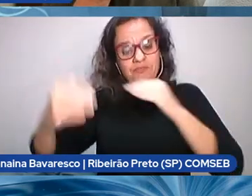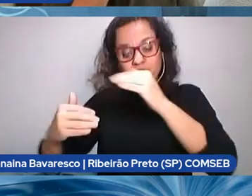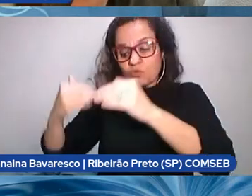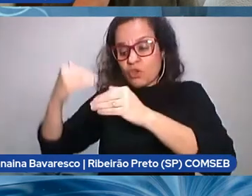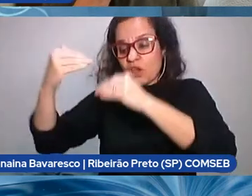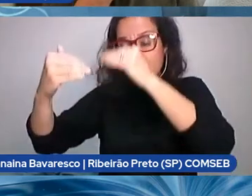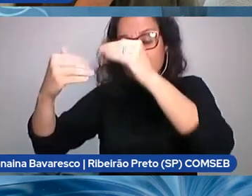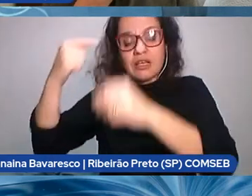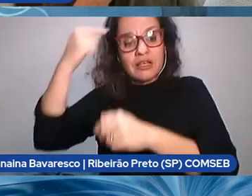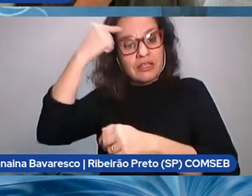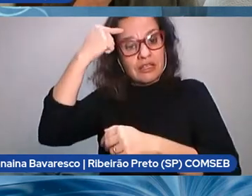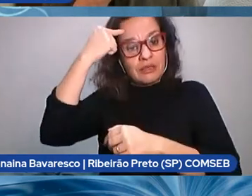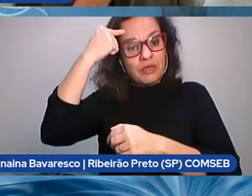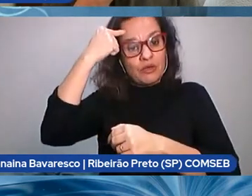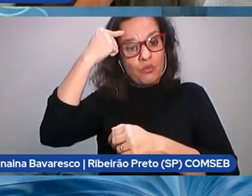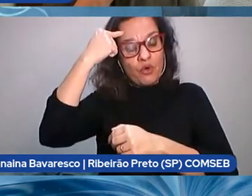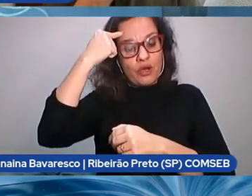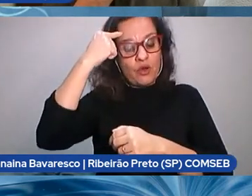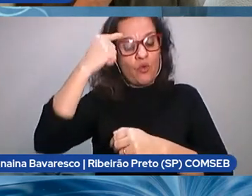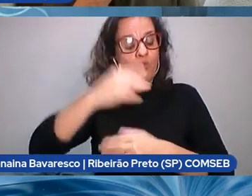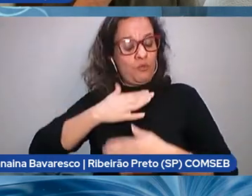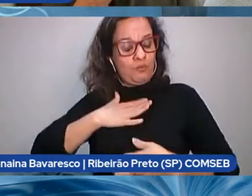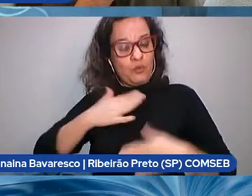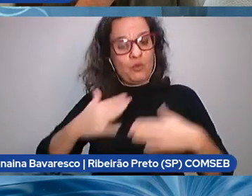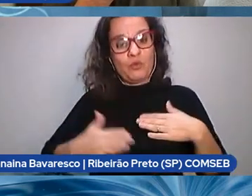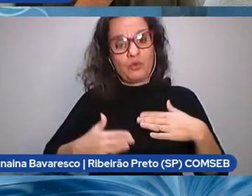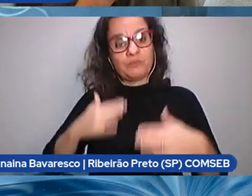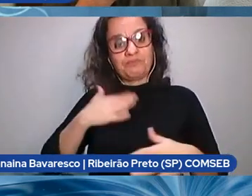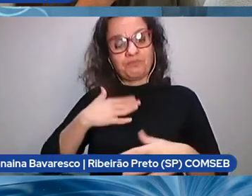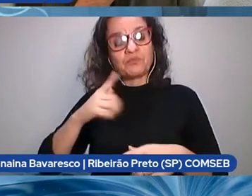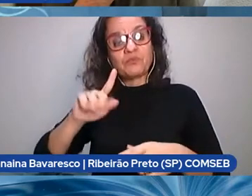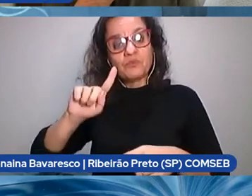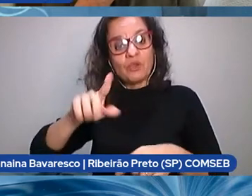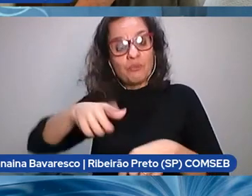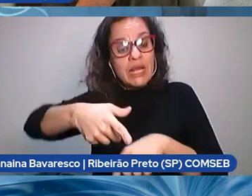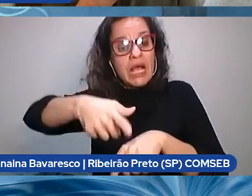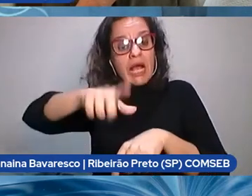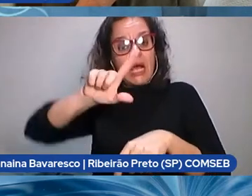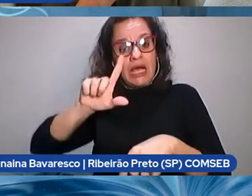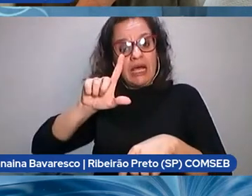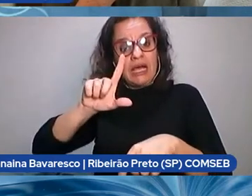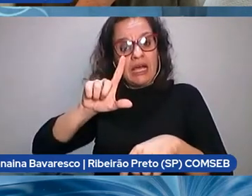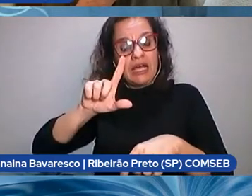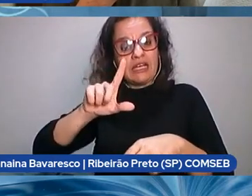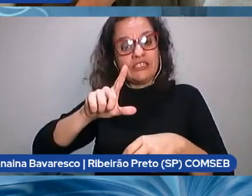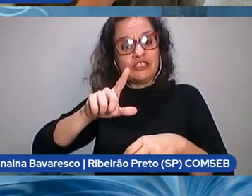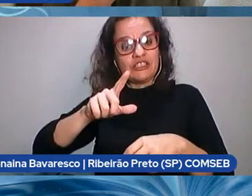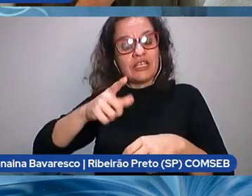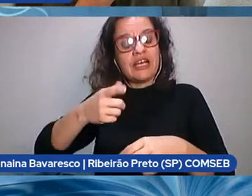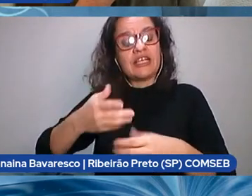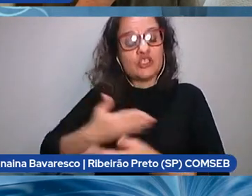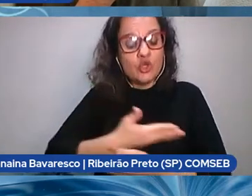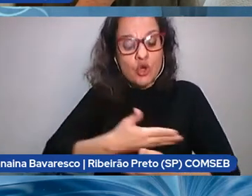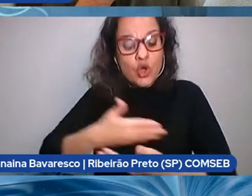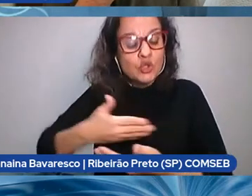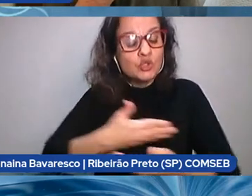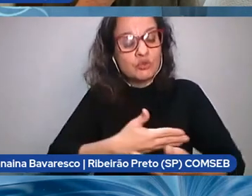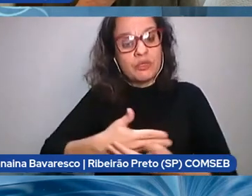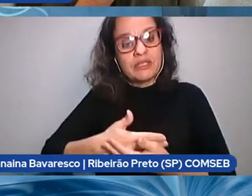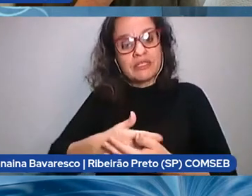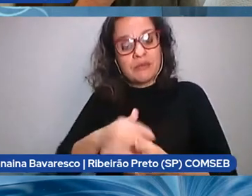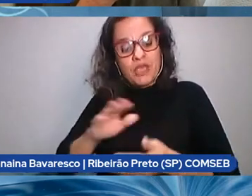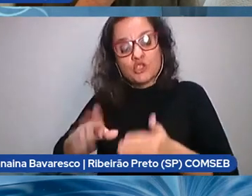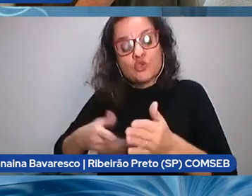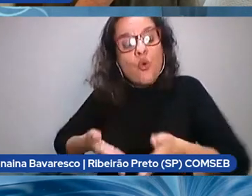nossa memória como seres para muito antes do berço e para muito adiante do túmulo,